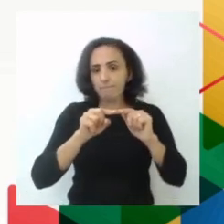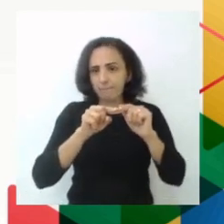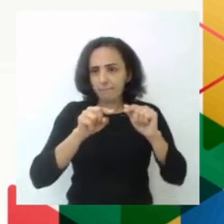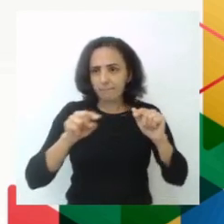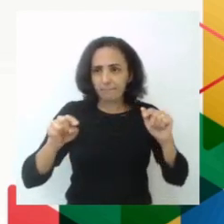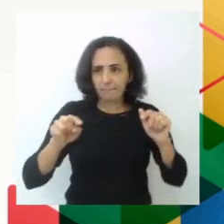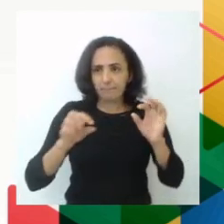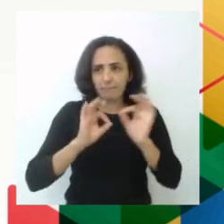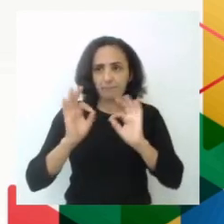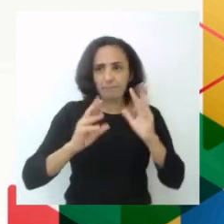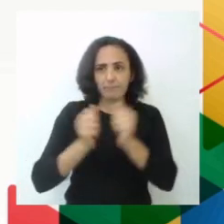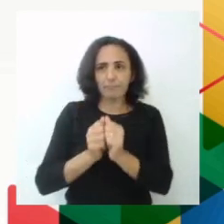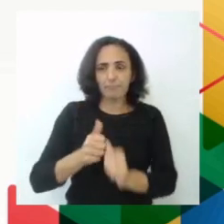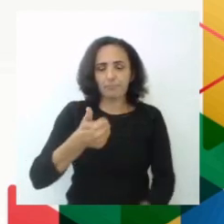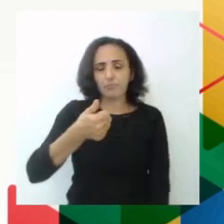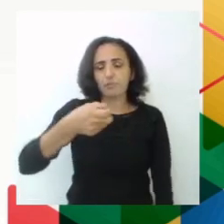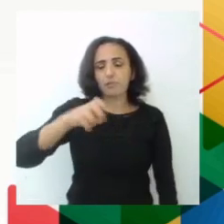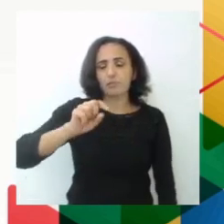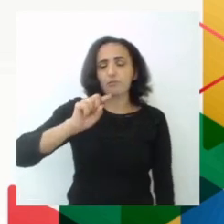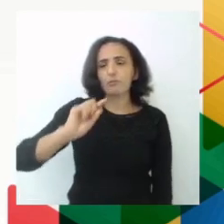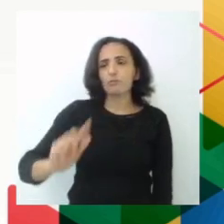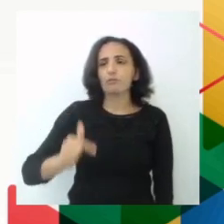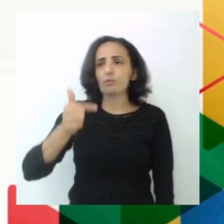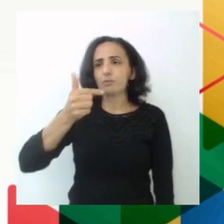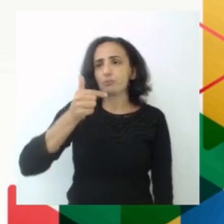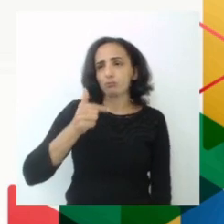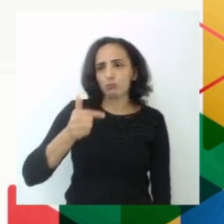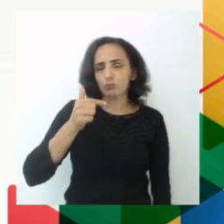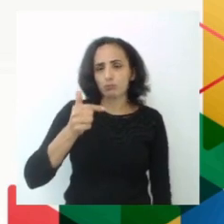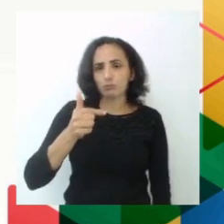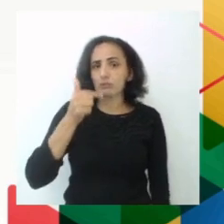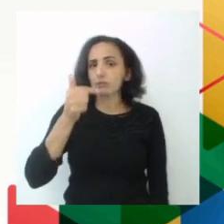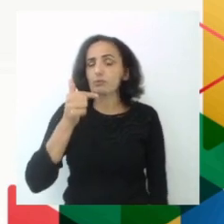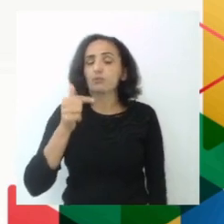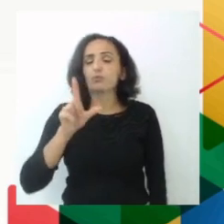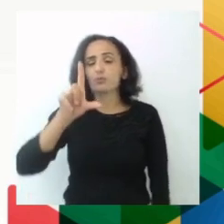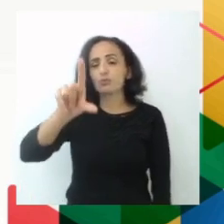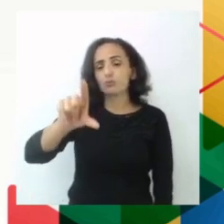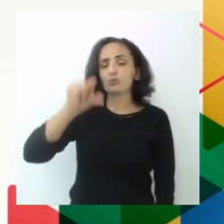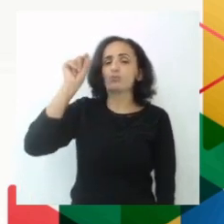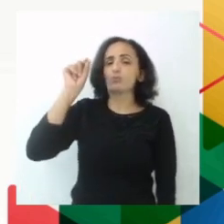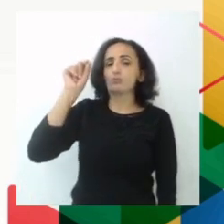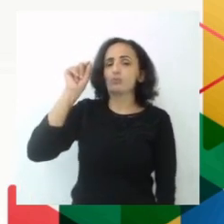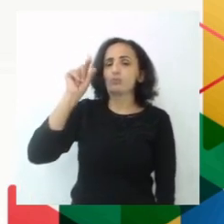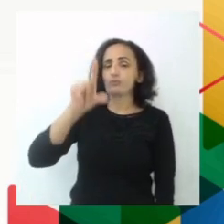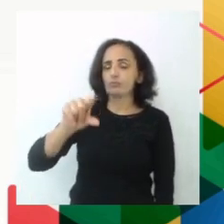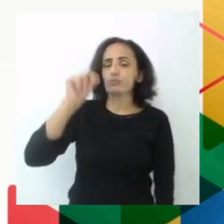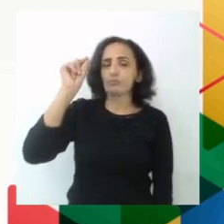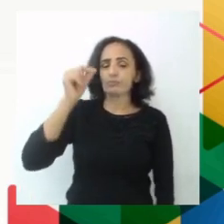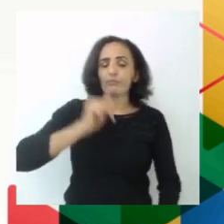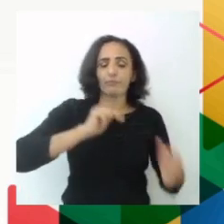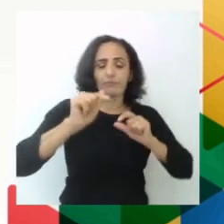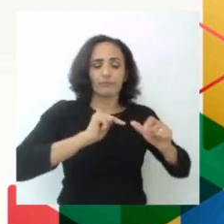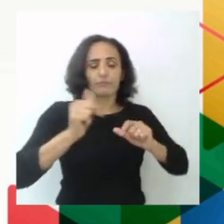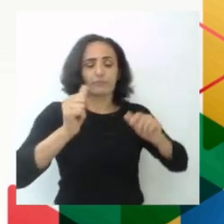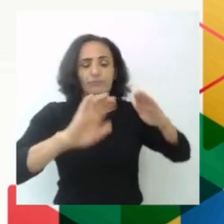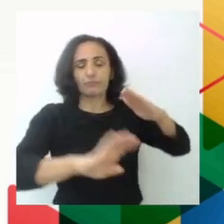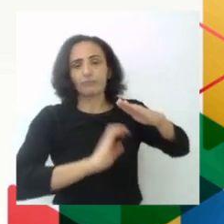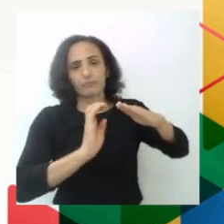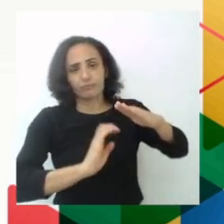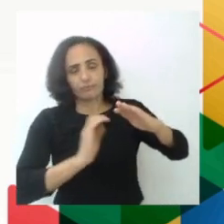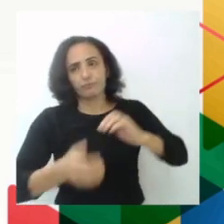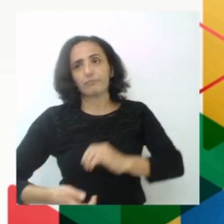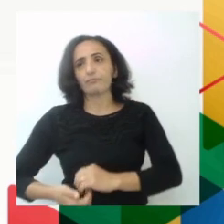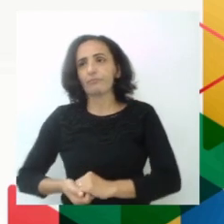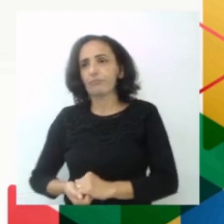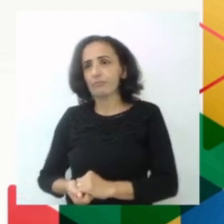pessoas disponíveis e apenas 2 devem ser escolhidas. Então, o N é 15 e o